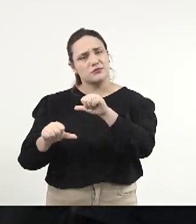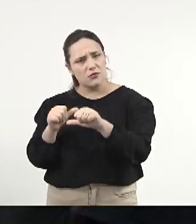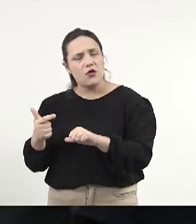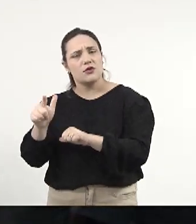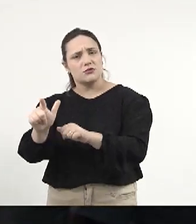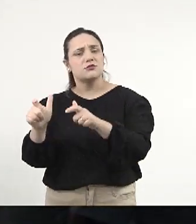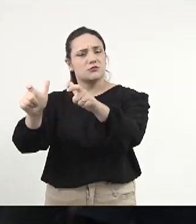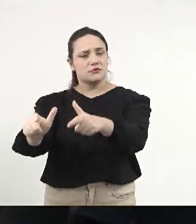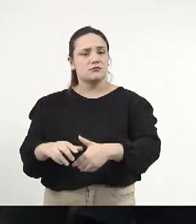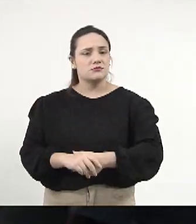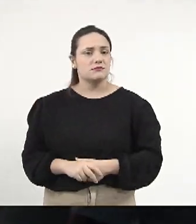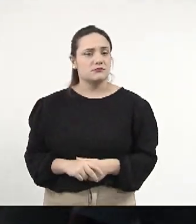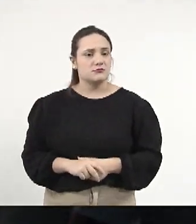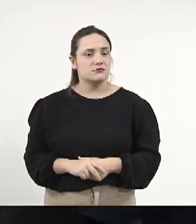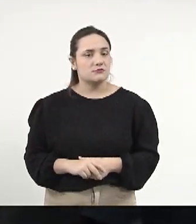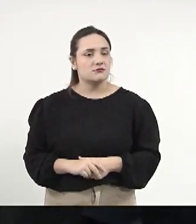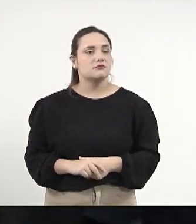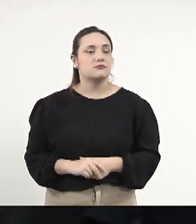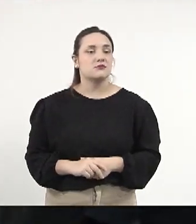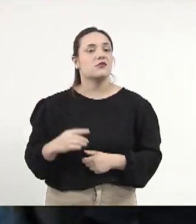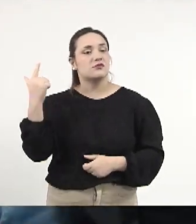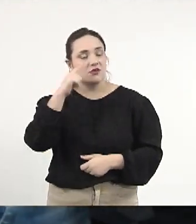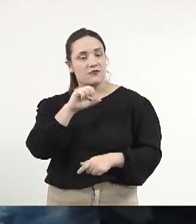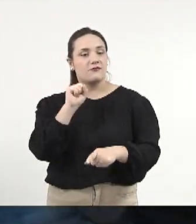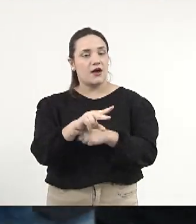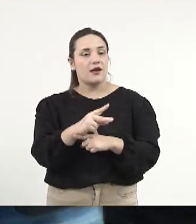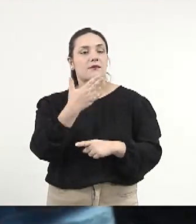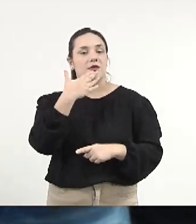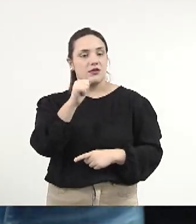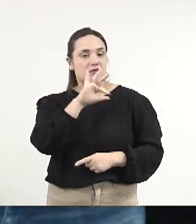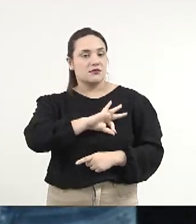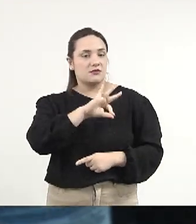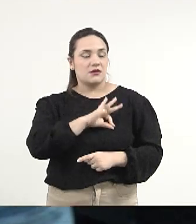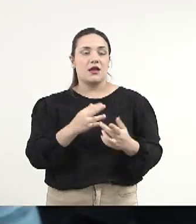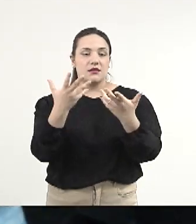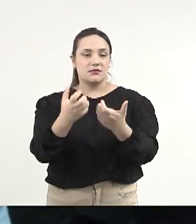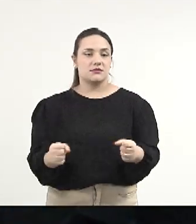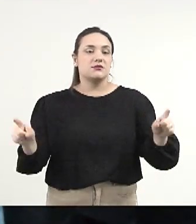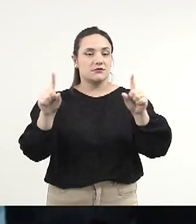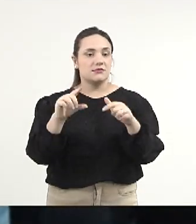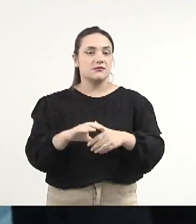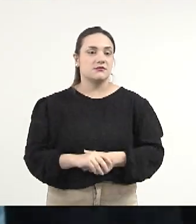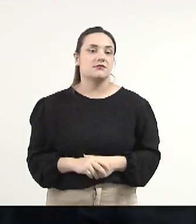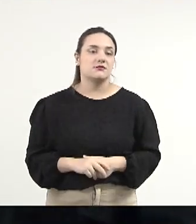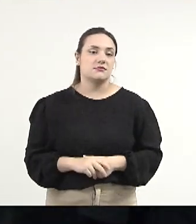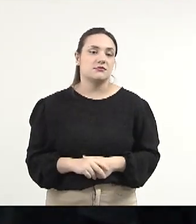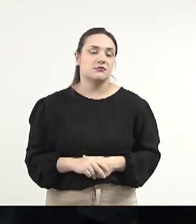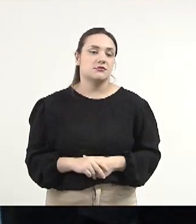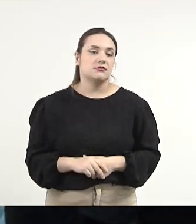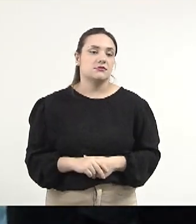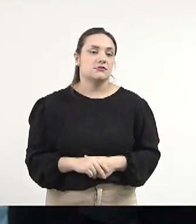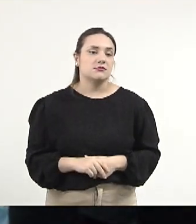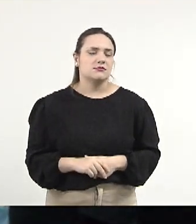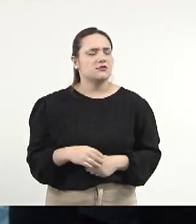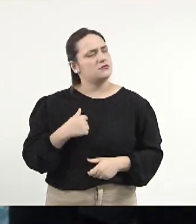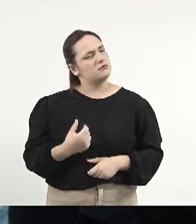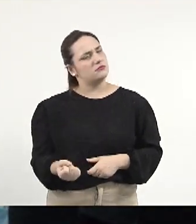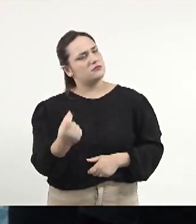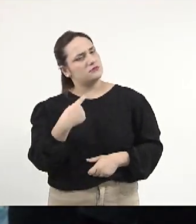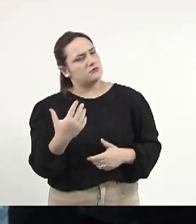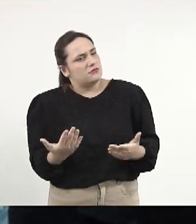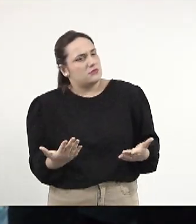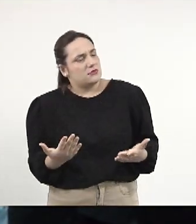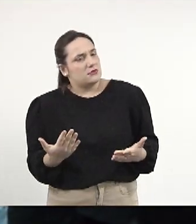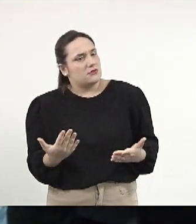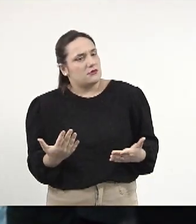setor, presidente, para ele ter um cargo melhor, um salário, ele também não aceitou. E aí, causa-me estranheza, porque daí o gato sobe